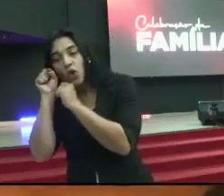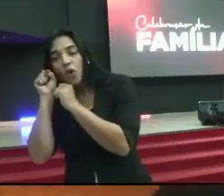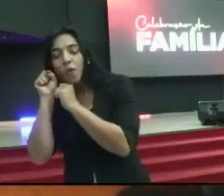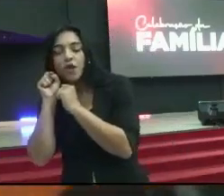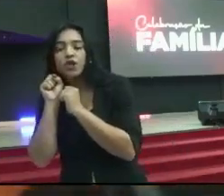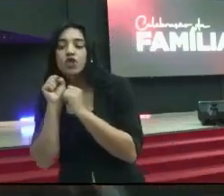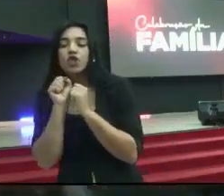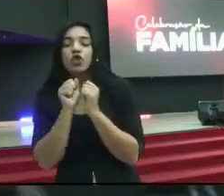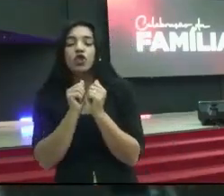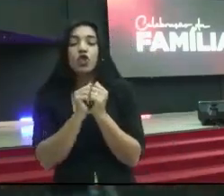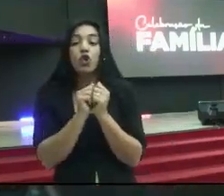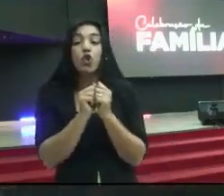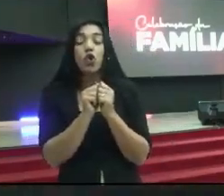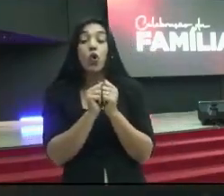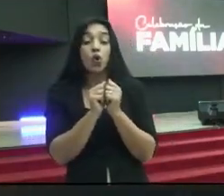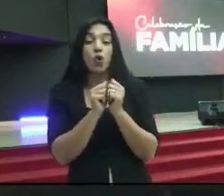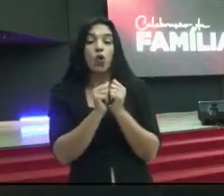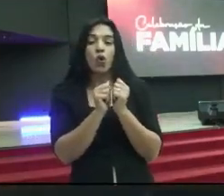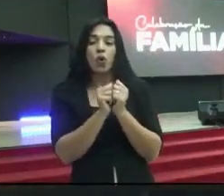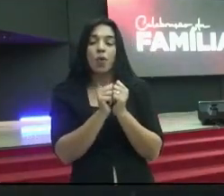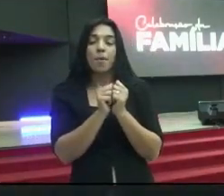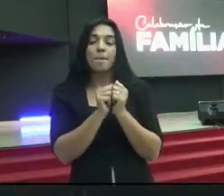nos pés de